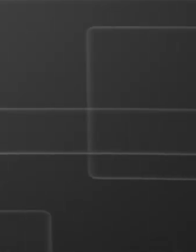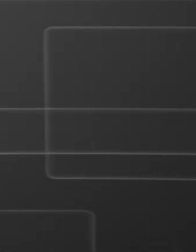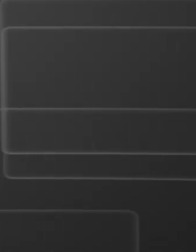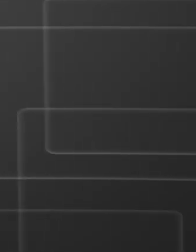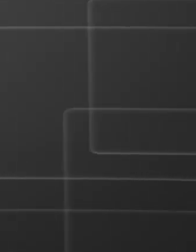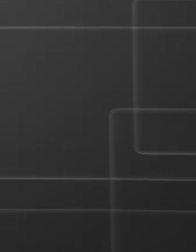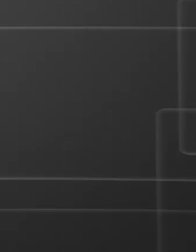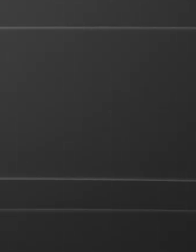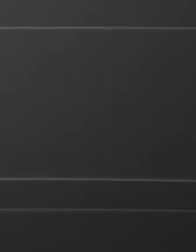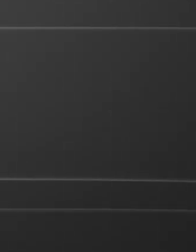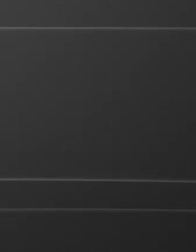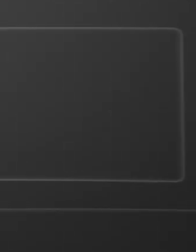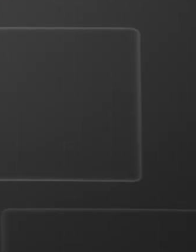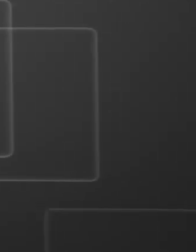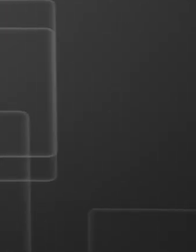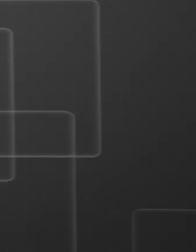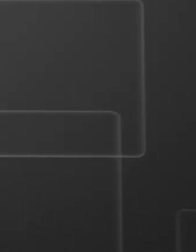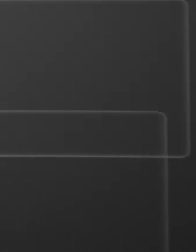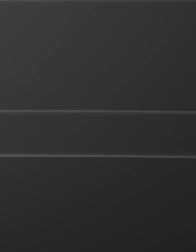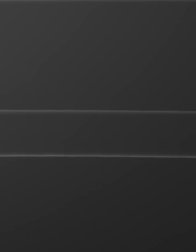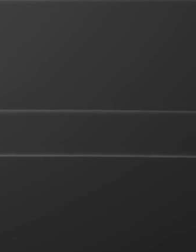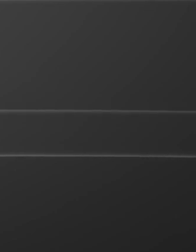E aí